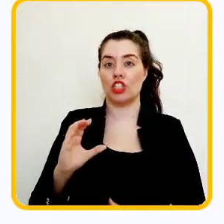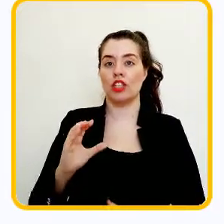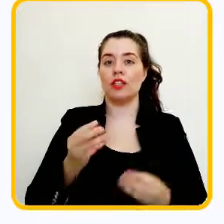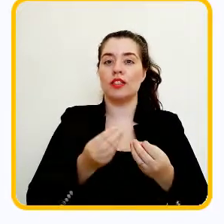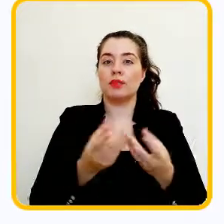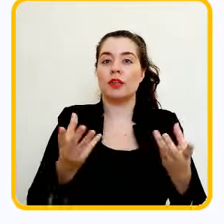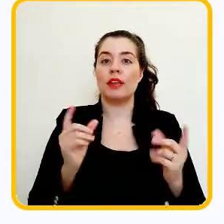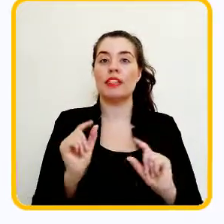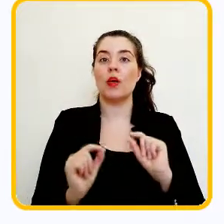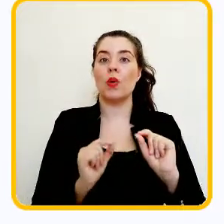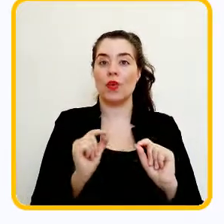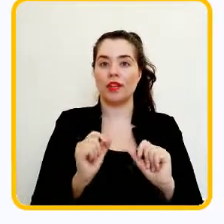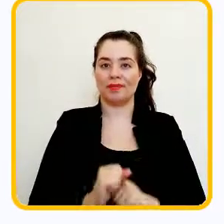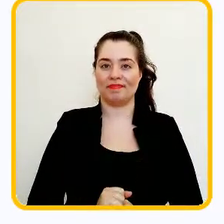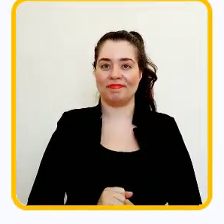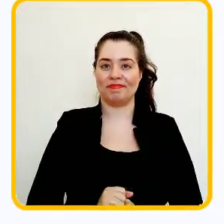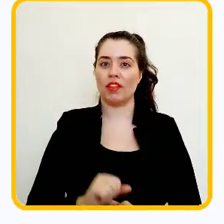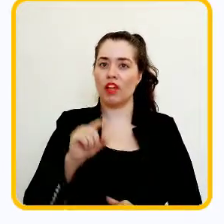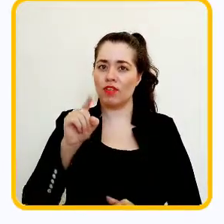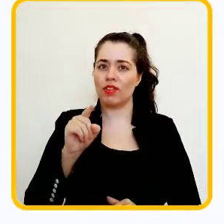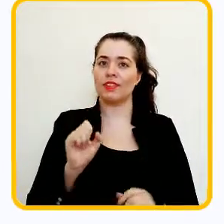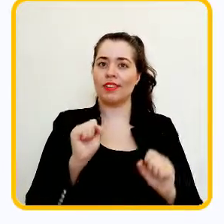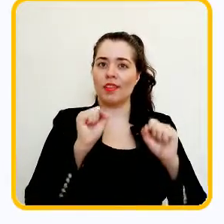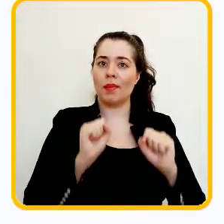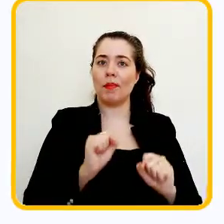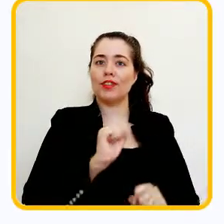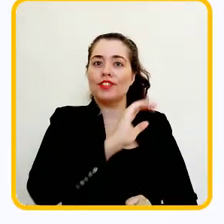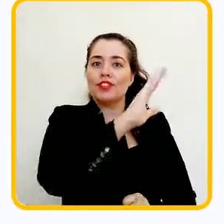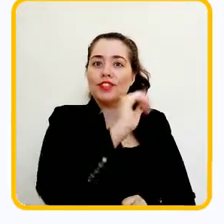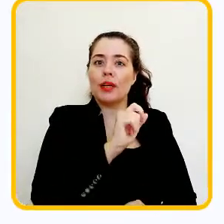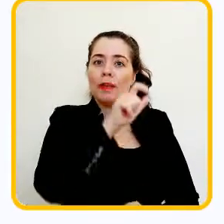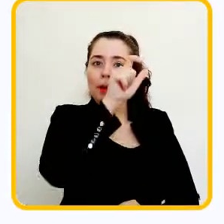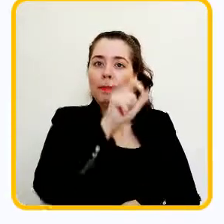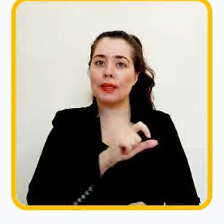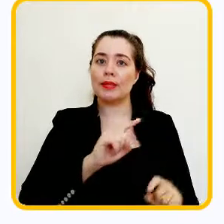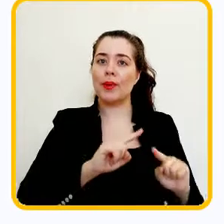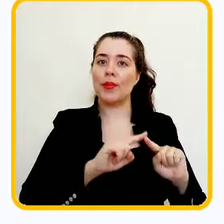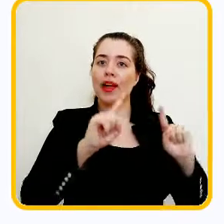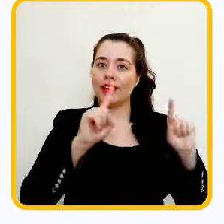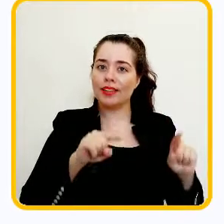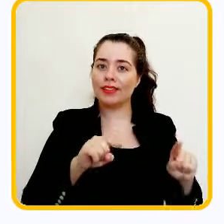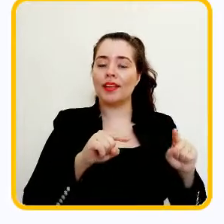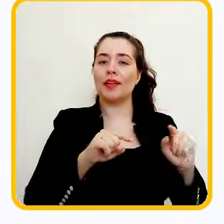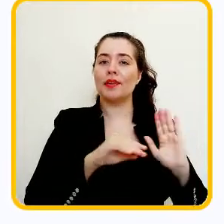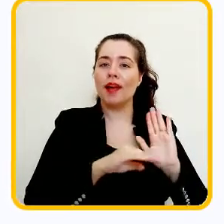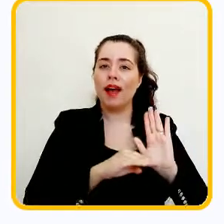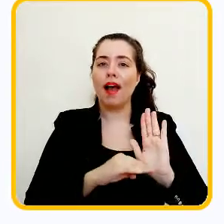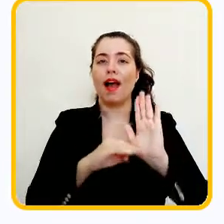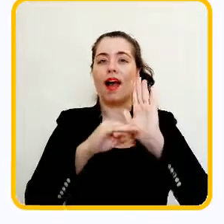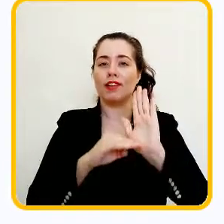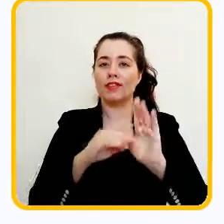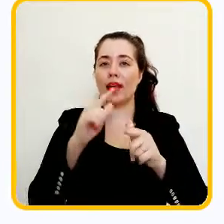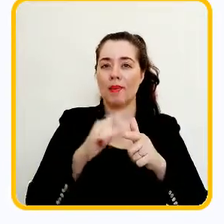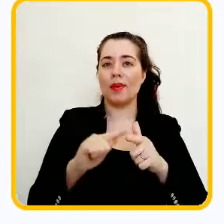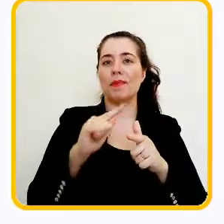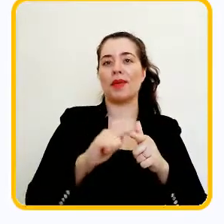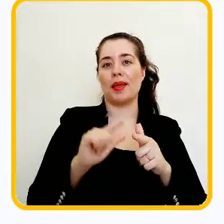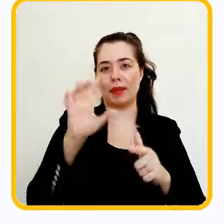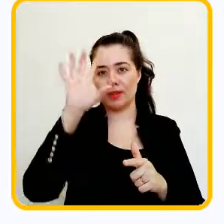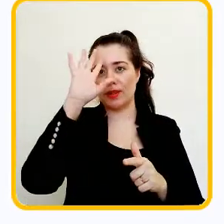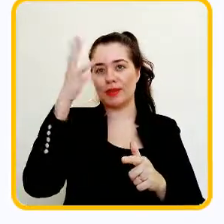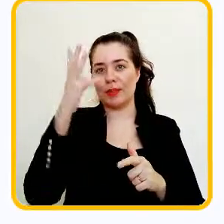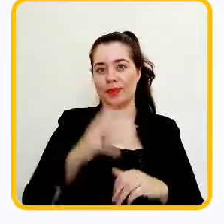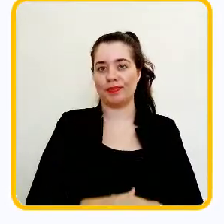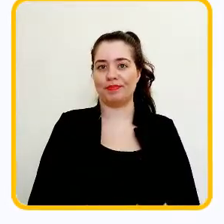assisti que disponibiliza neste portal de chamadas a possibilidade de você acionar um dos técnicos para te